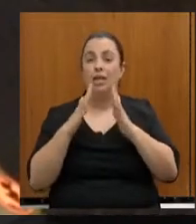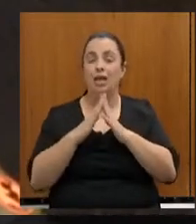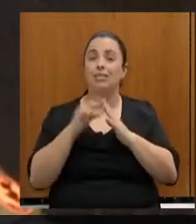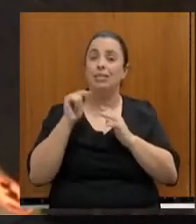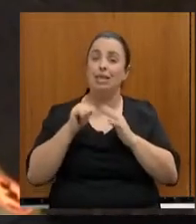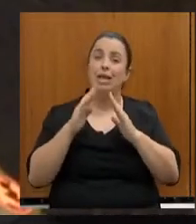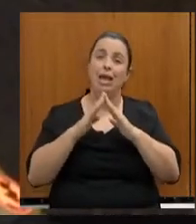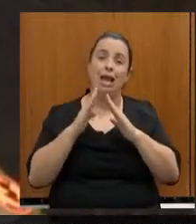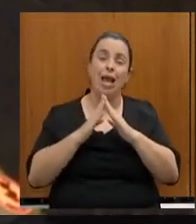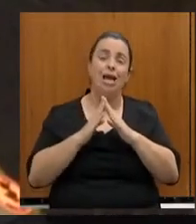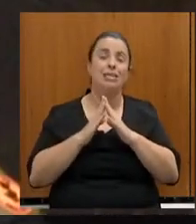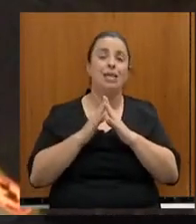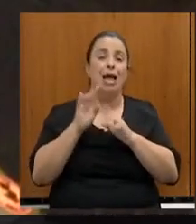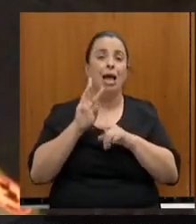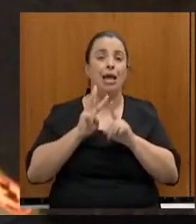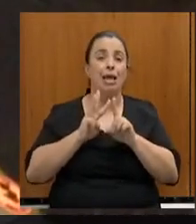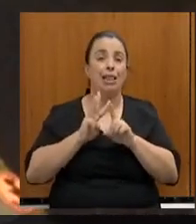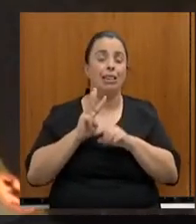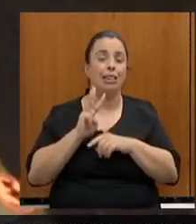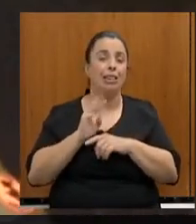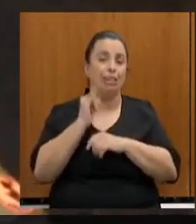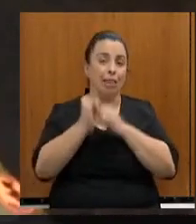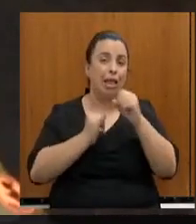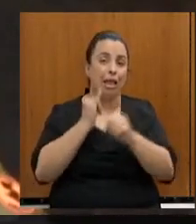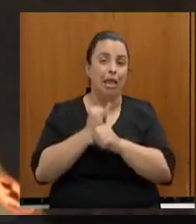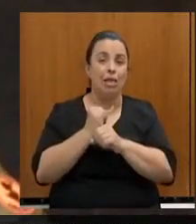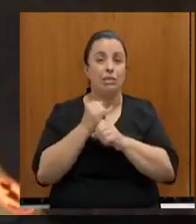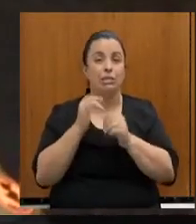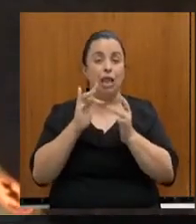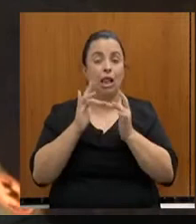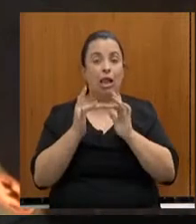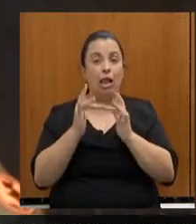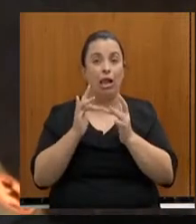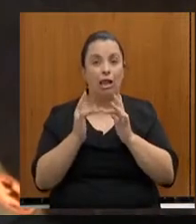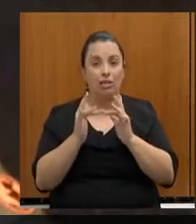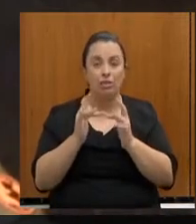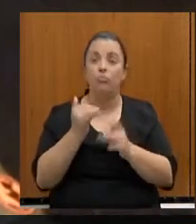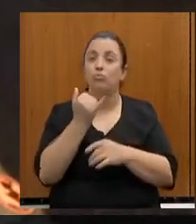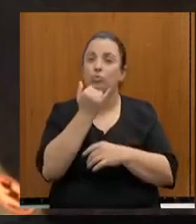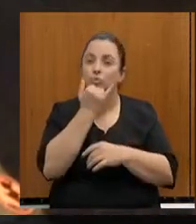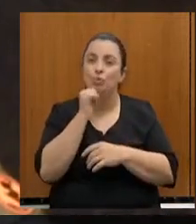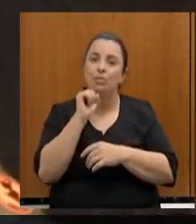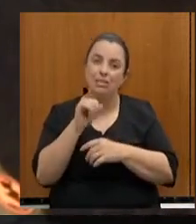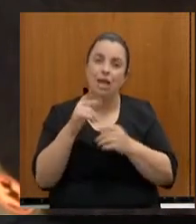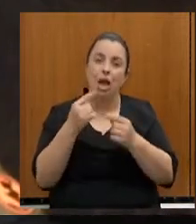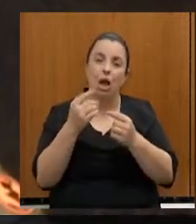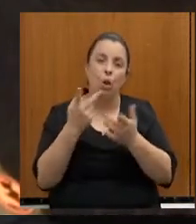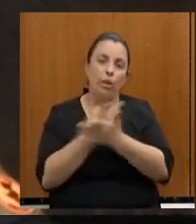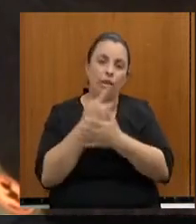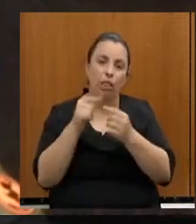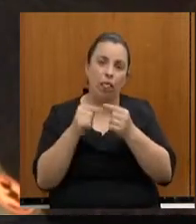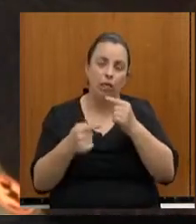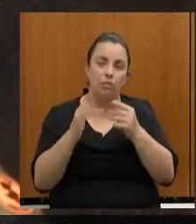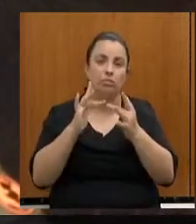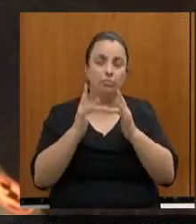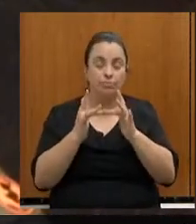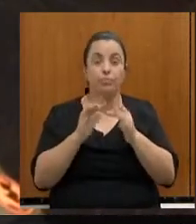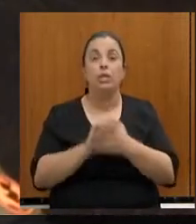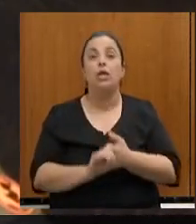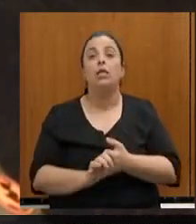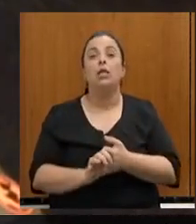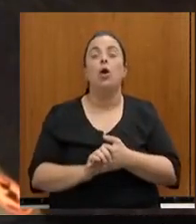então já antecipadamente peço desculpa se alguma coisa acontecer comprimento tentado Noraldino Júnior presidente da